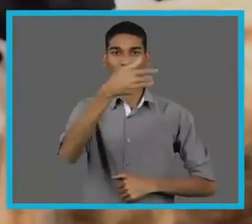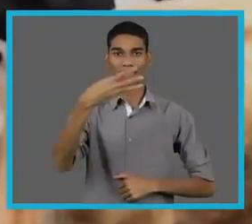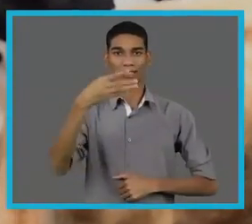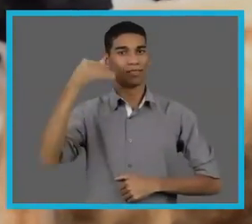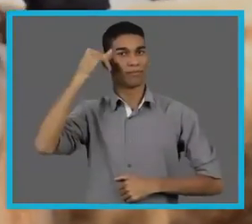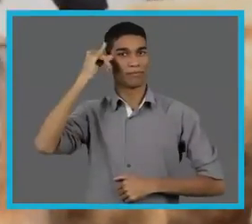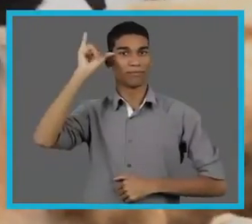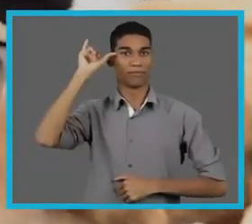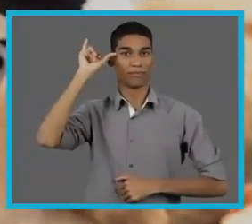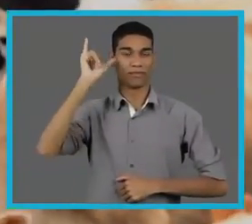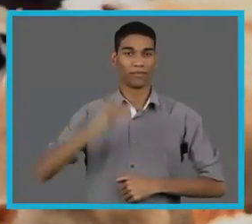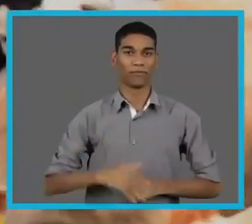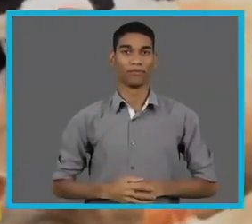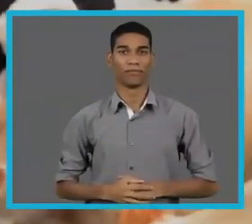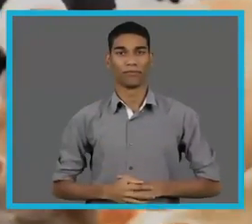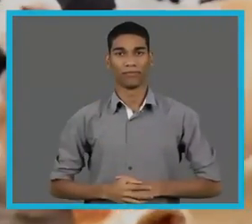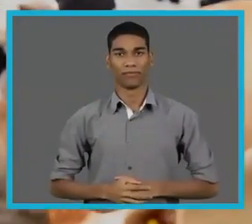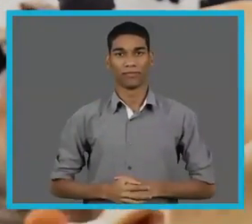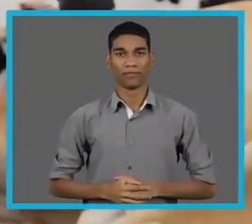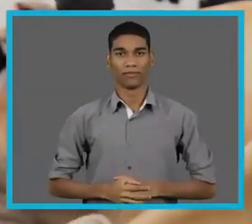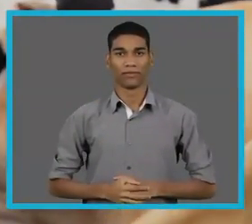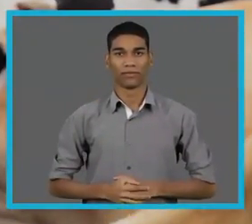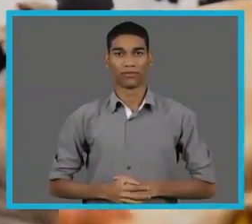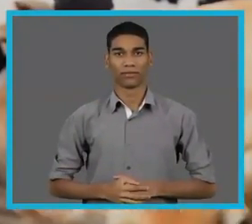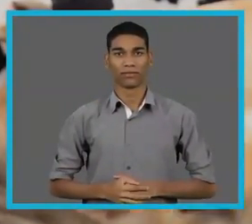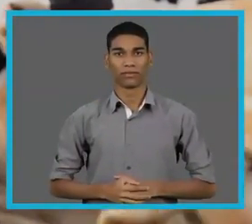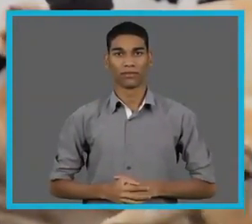13 vacas e